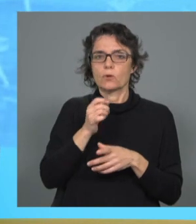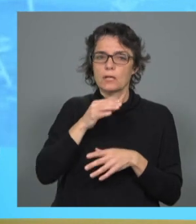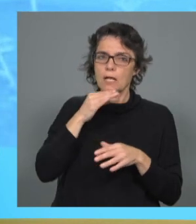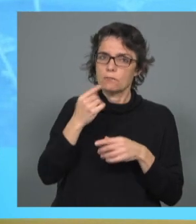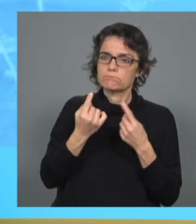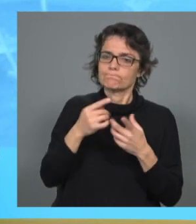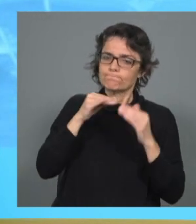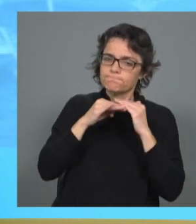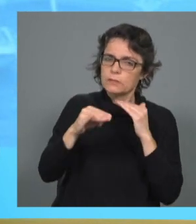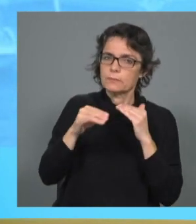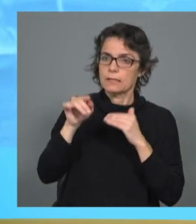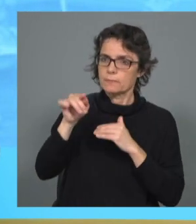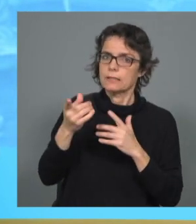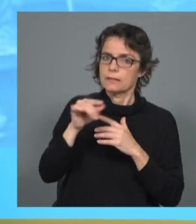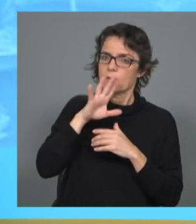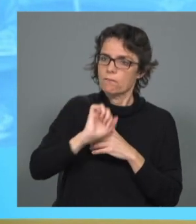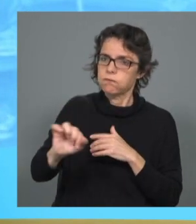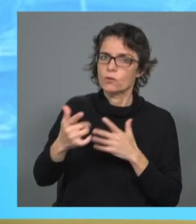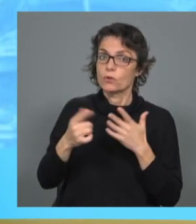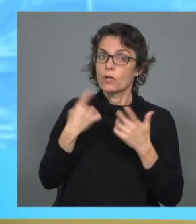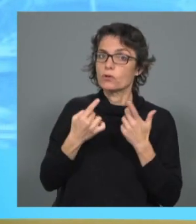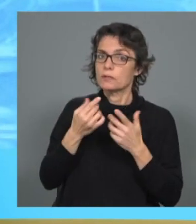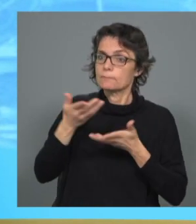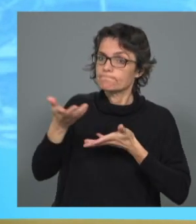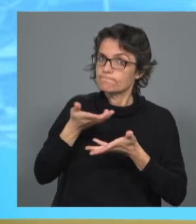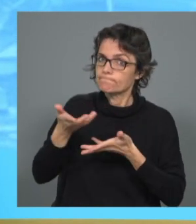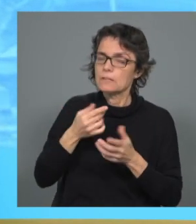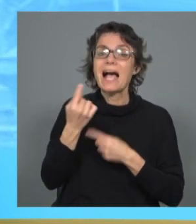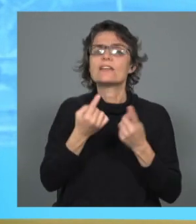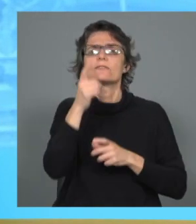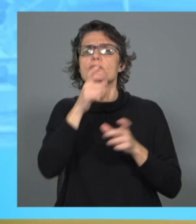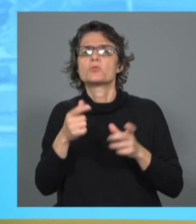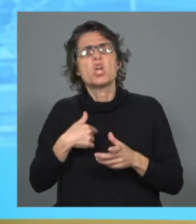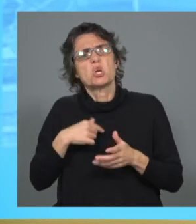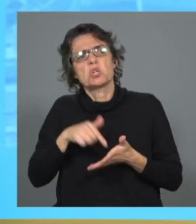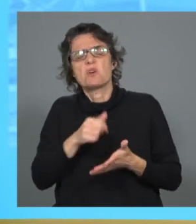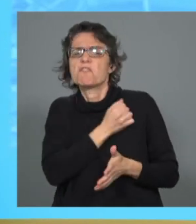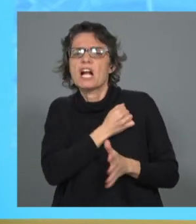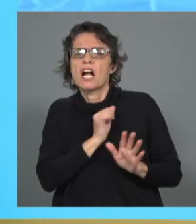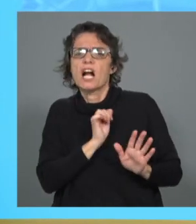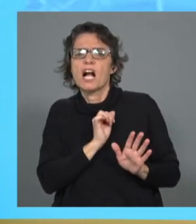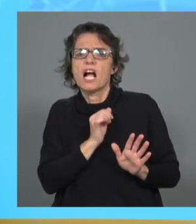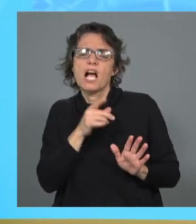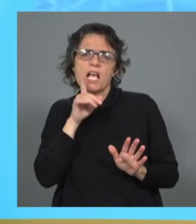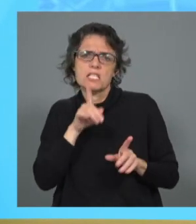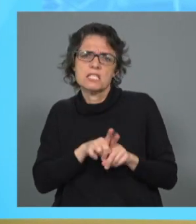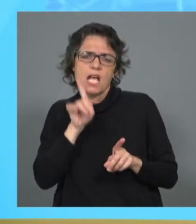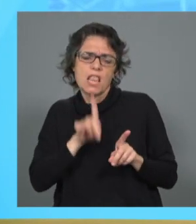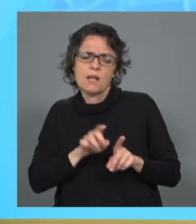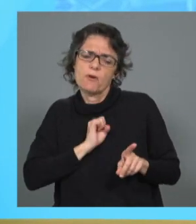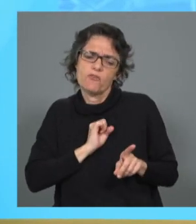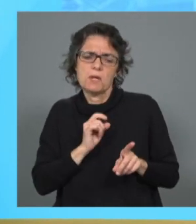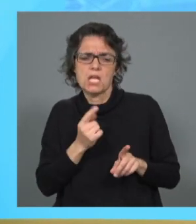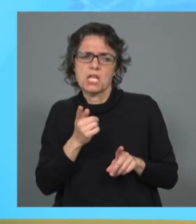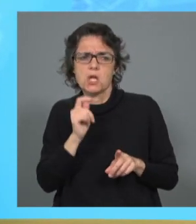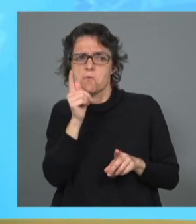si e para os seus filhos. Isso também é um trabalho que estamos a fazer, porque há pessoas que às vezes dizem: não, vou ficar aqui só na casa da minha irmã, só 1